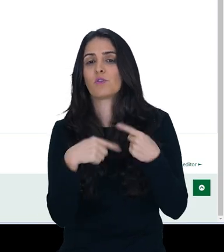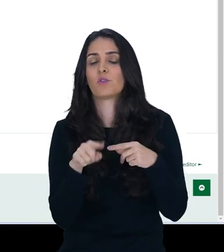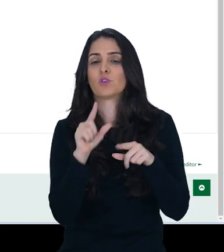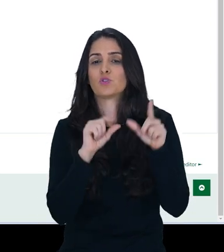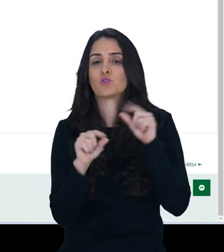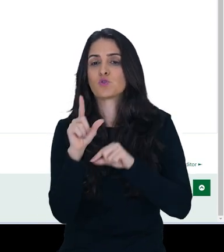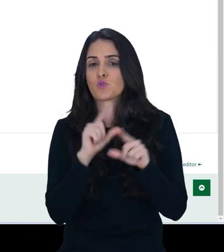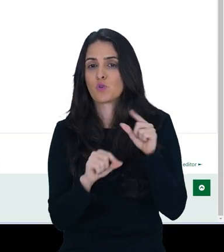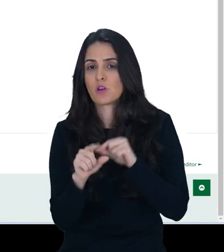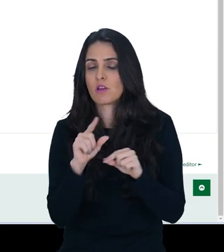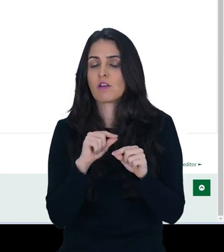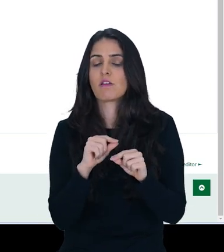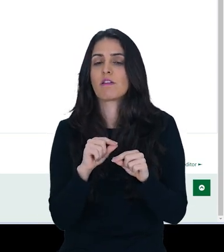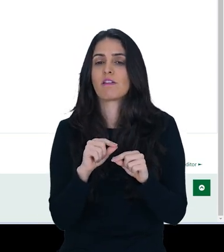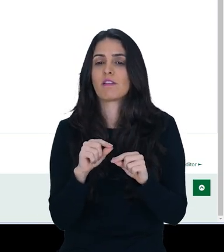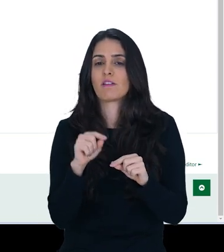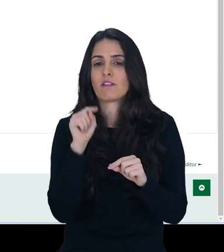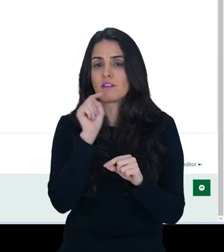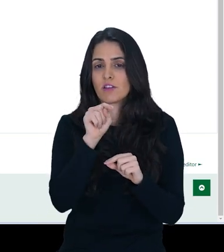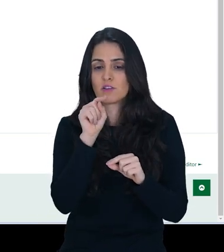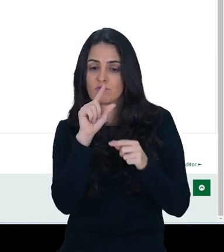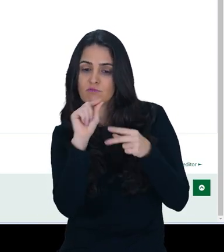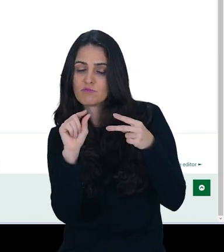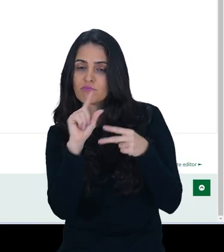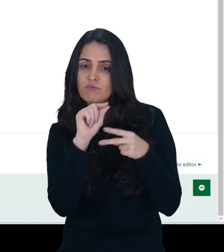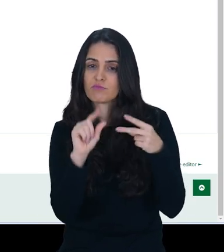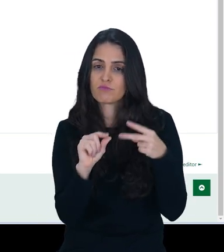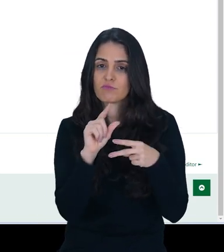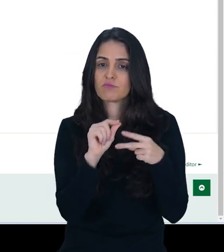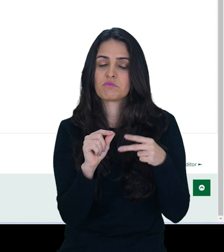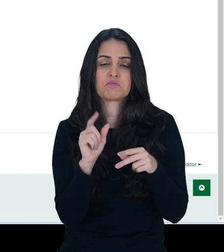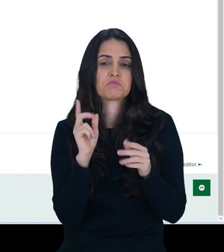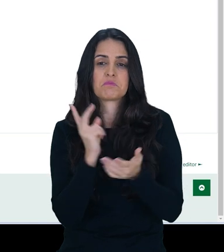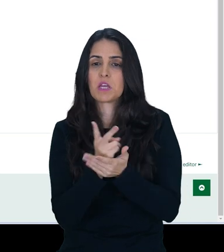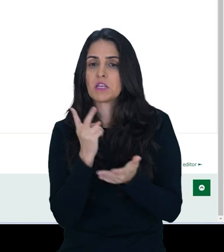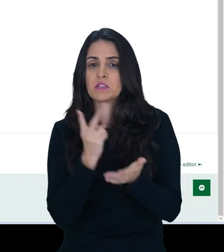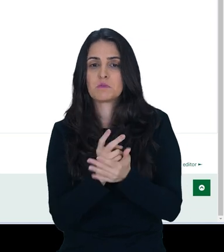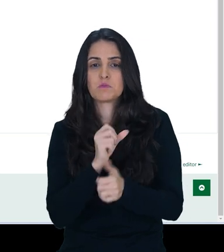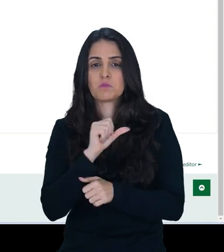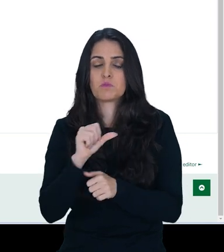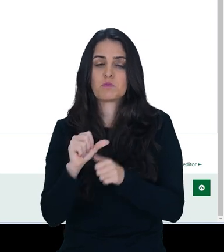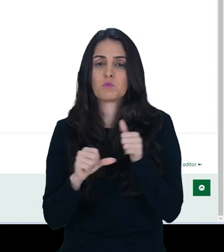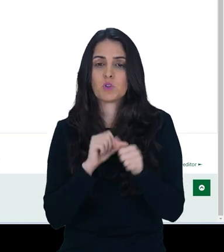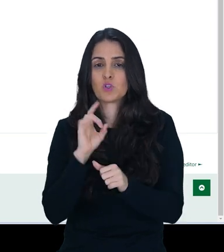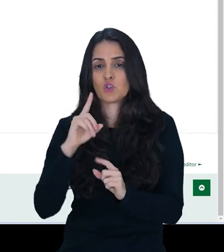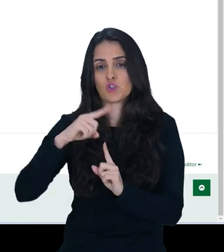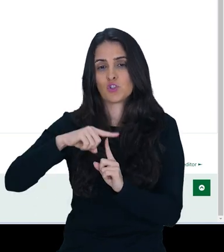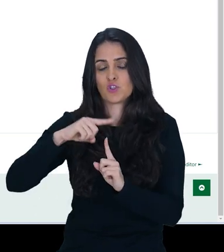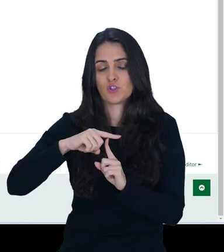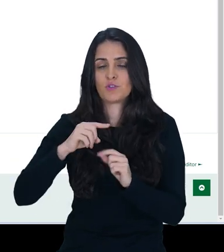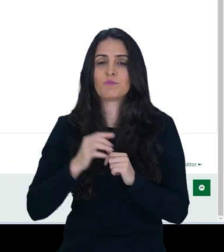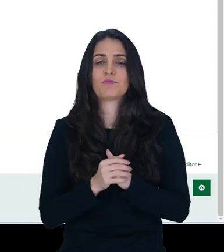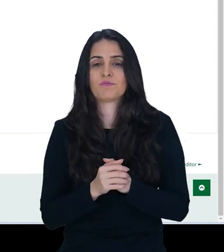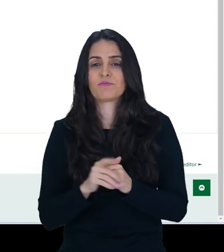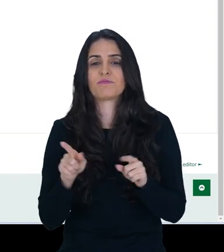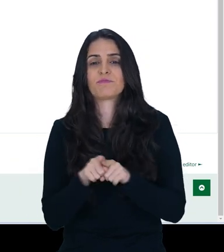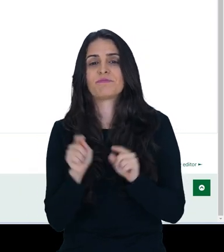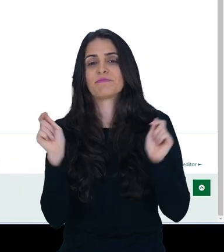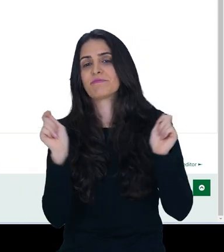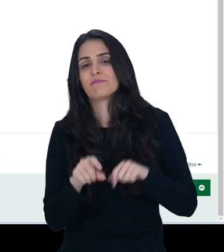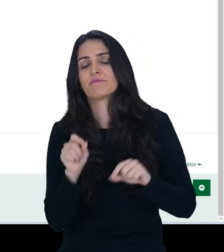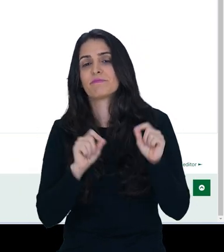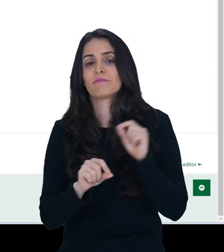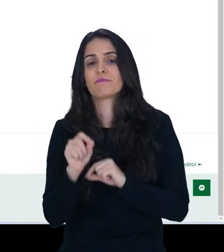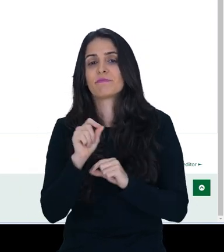para escolher tanto nessa quanto nessa opção a função é a mesma muda o formato eu tenho também